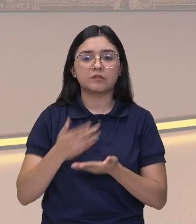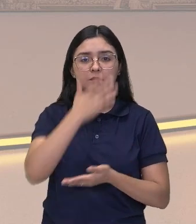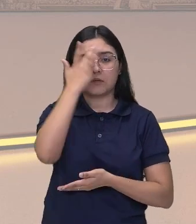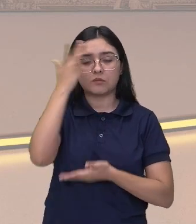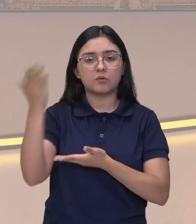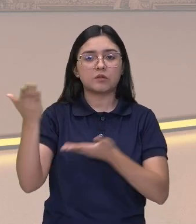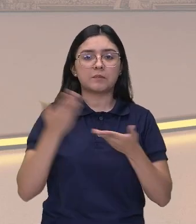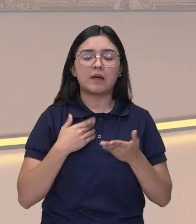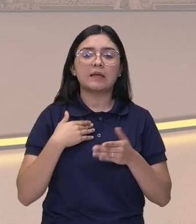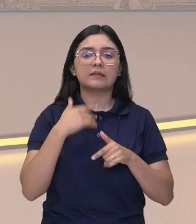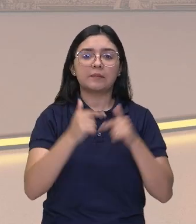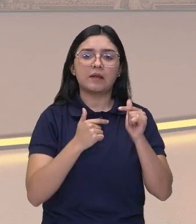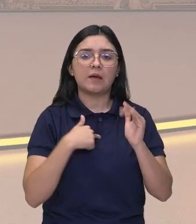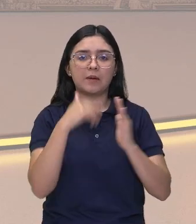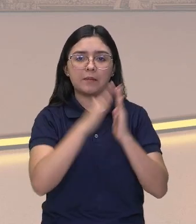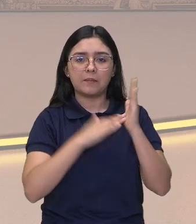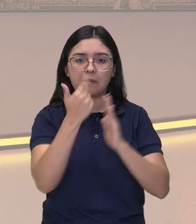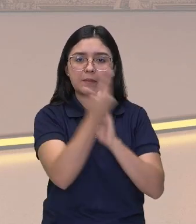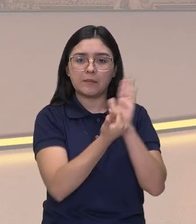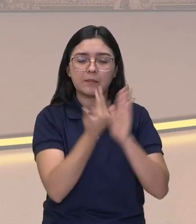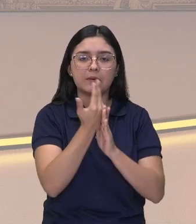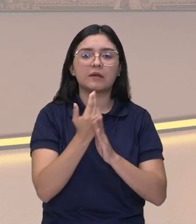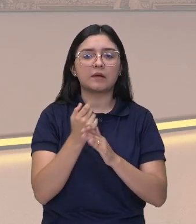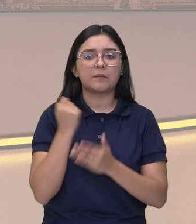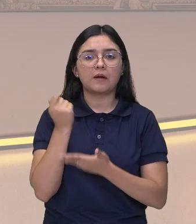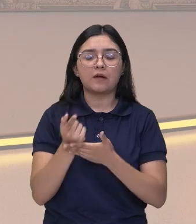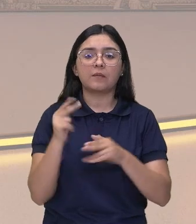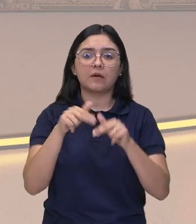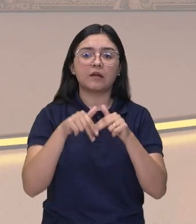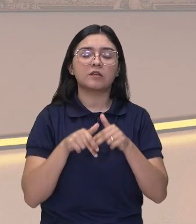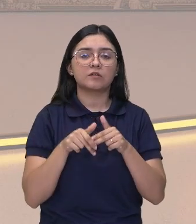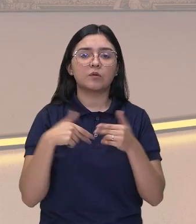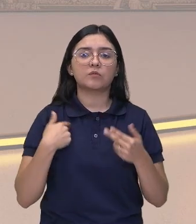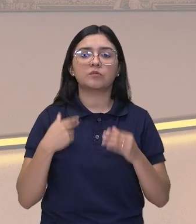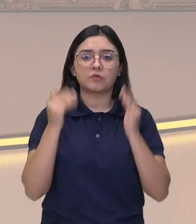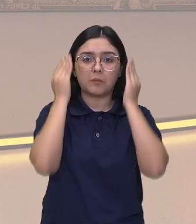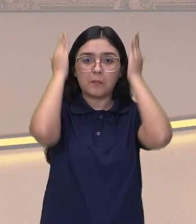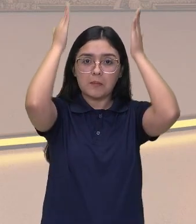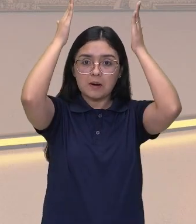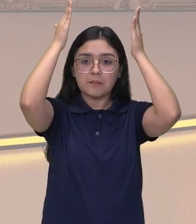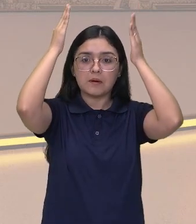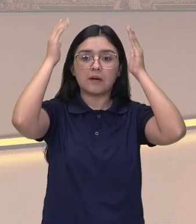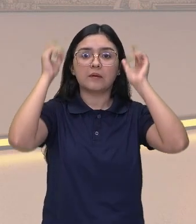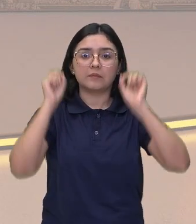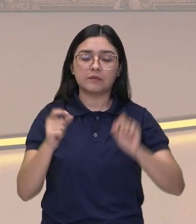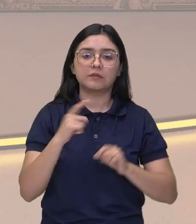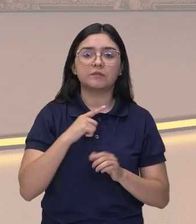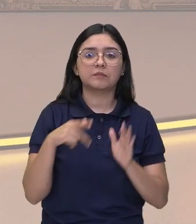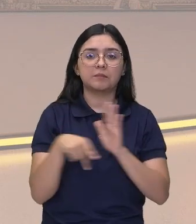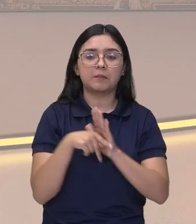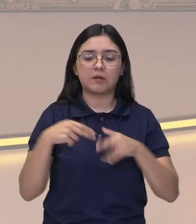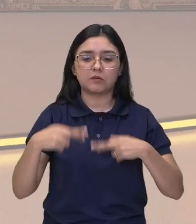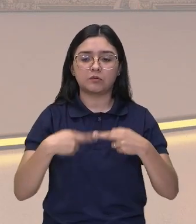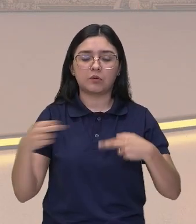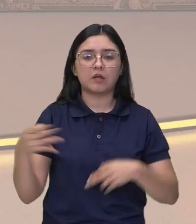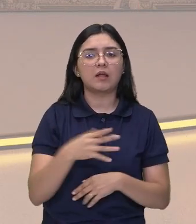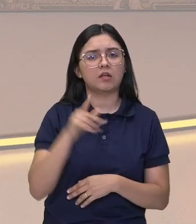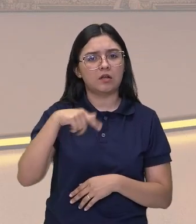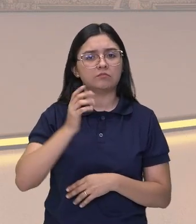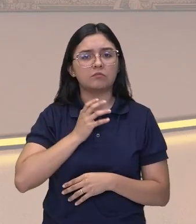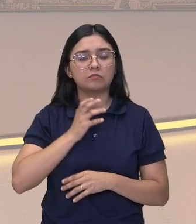também, mesmo porque muitos dos papas desse período do Renascimento, eles são pessoas abastadas, que tinham dinheiro. Por isso,